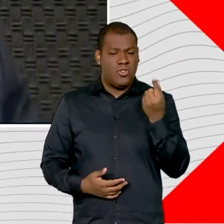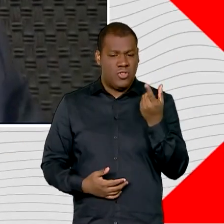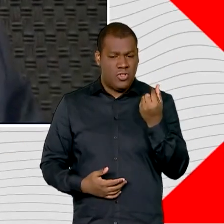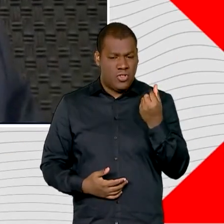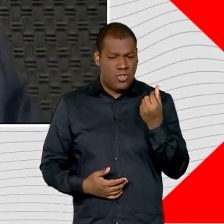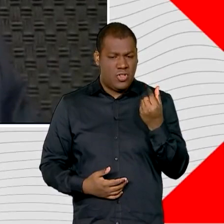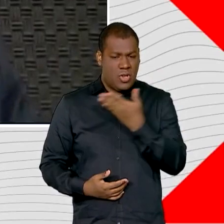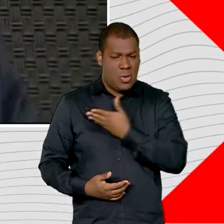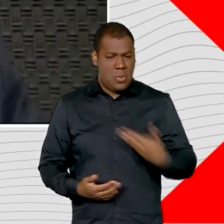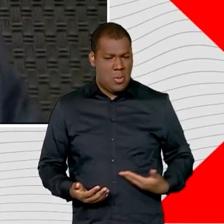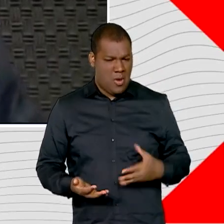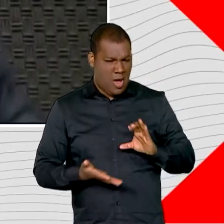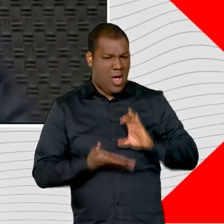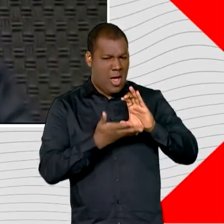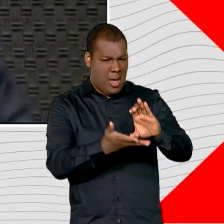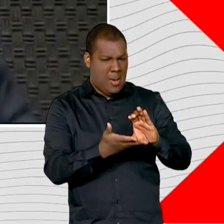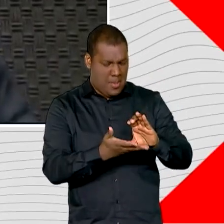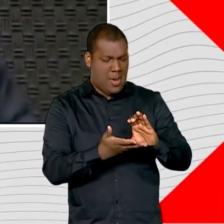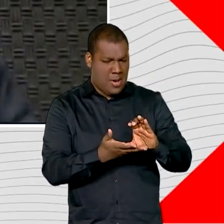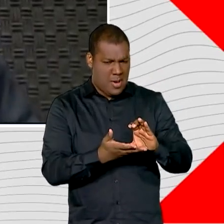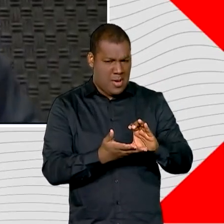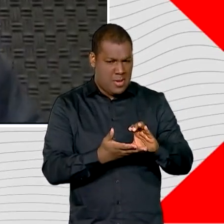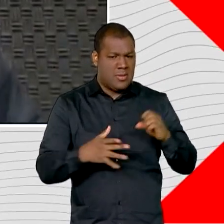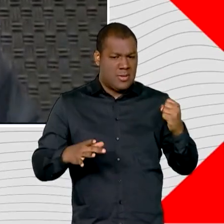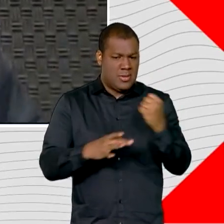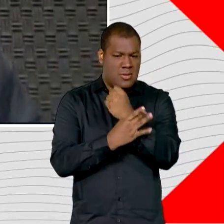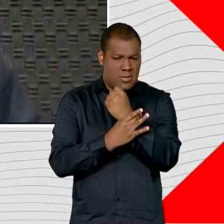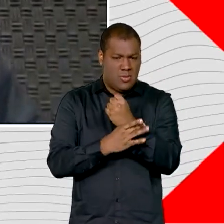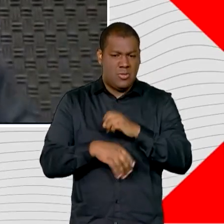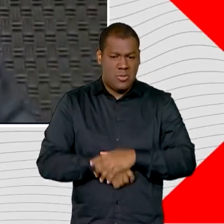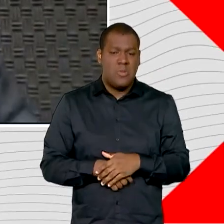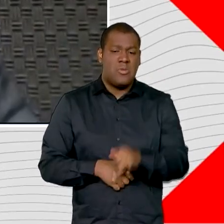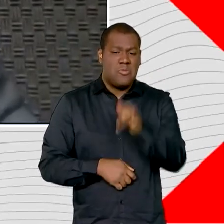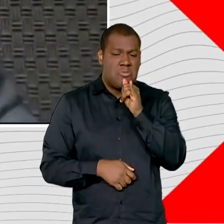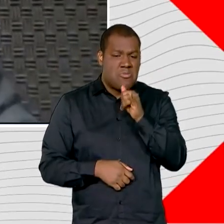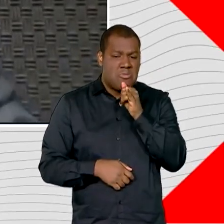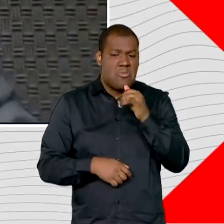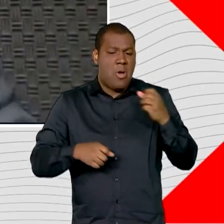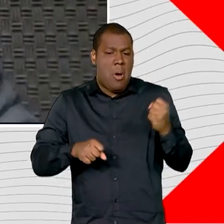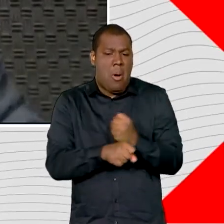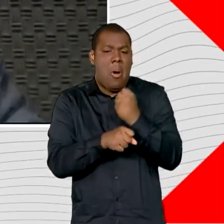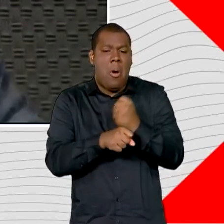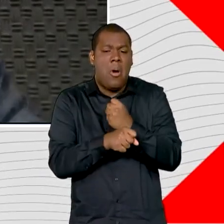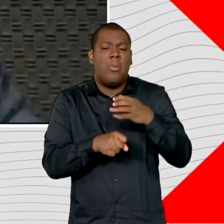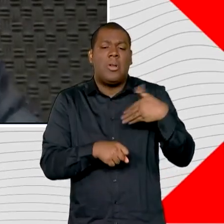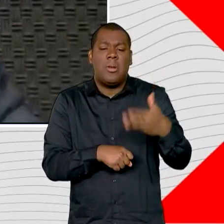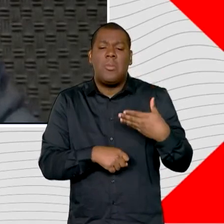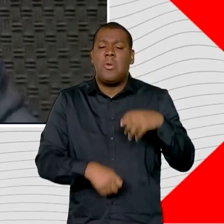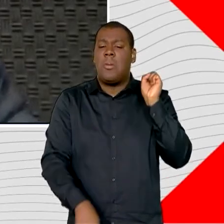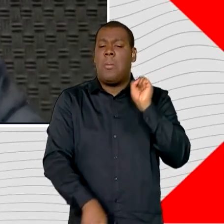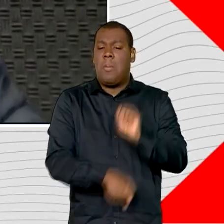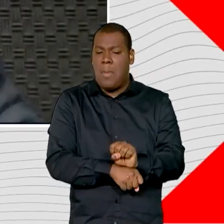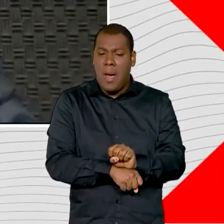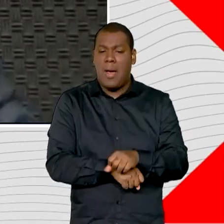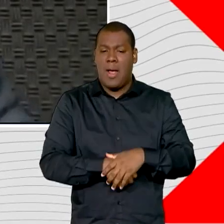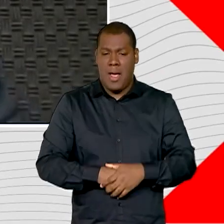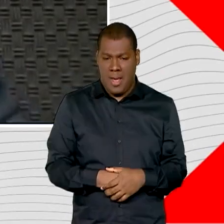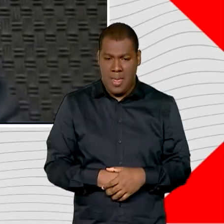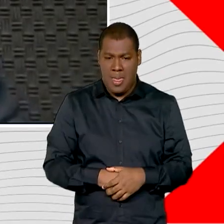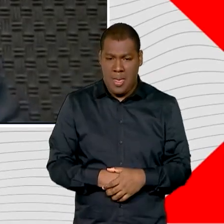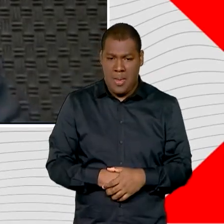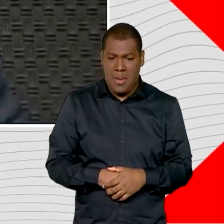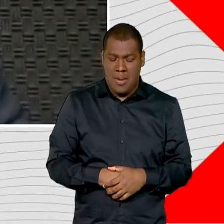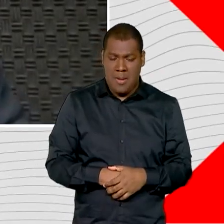realmente investidos? Não há risco de paralisação da obra, por exemplo, pela metade, do projeto não ser